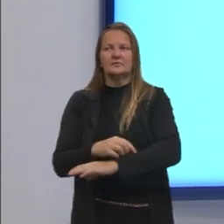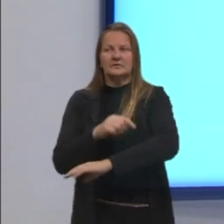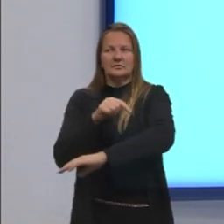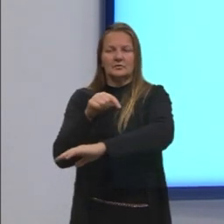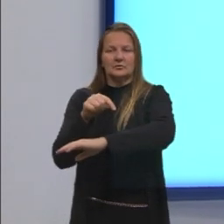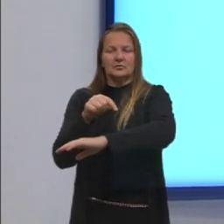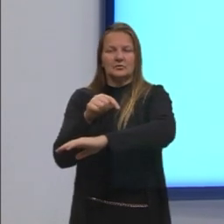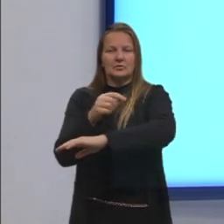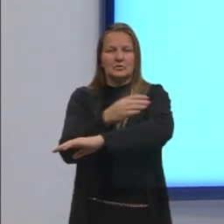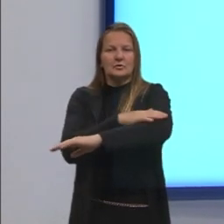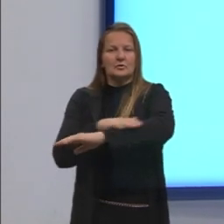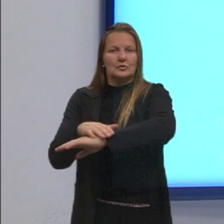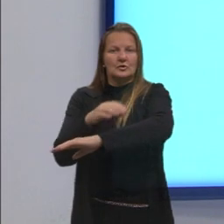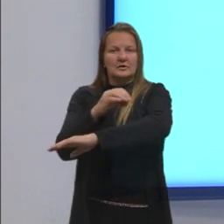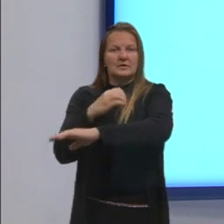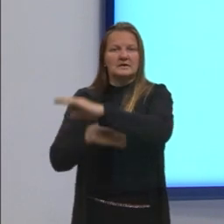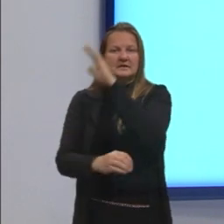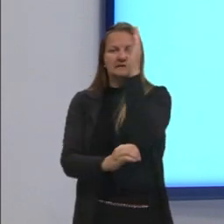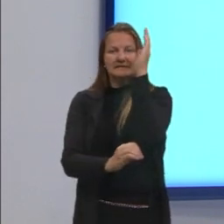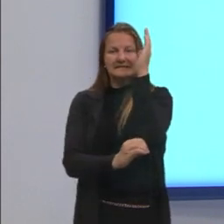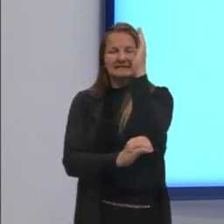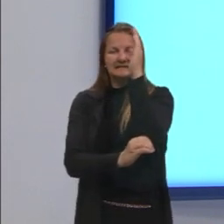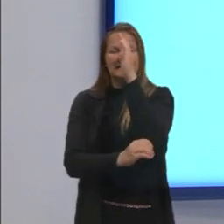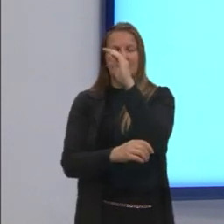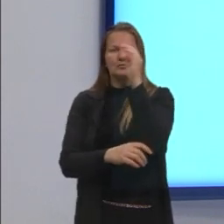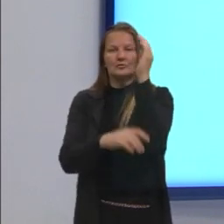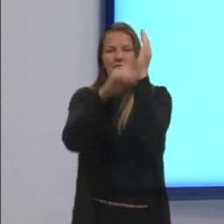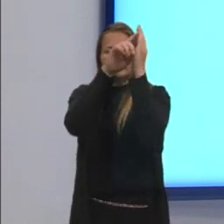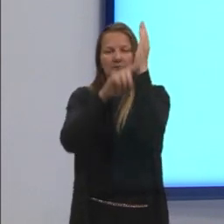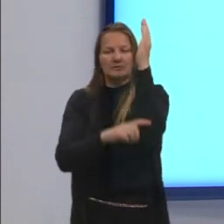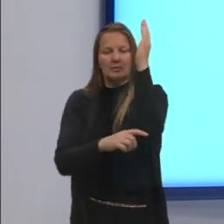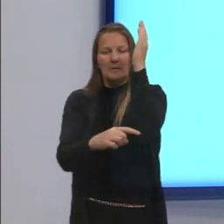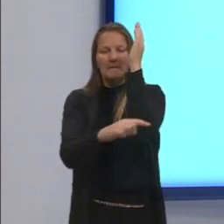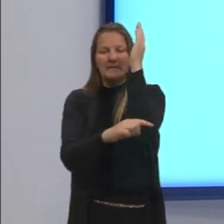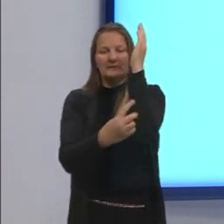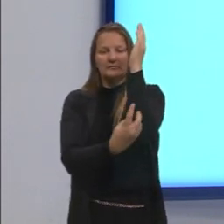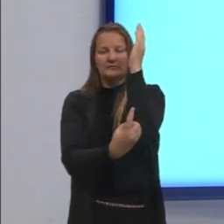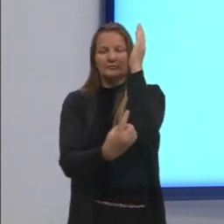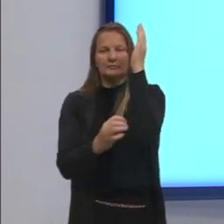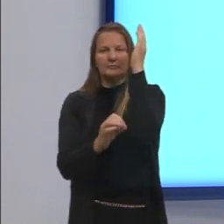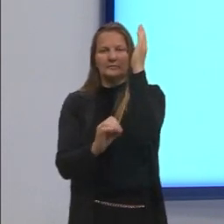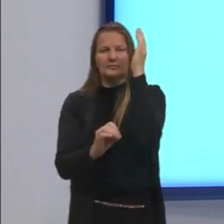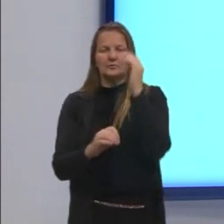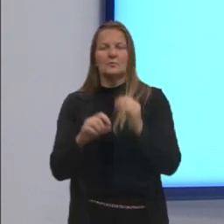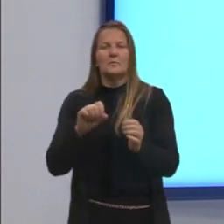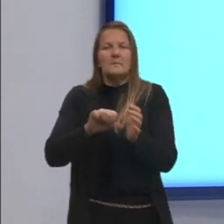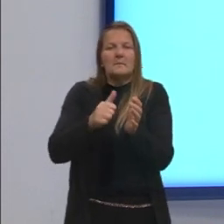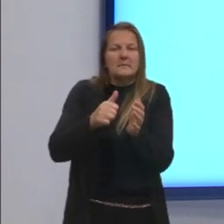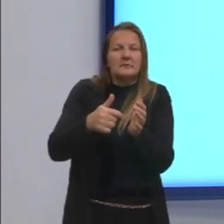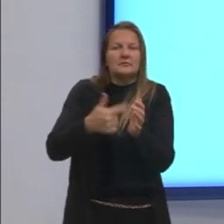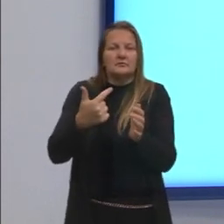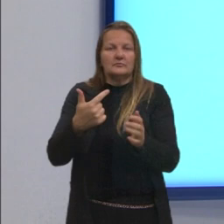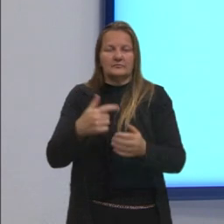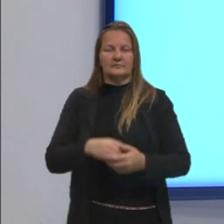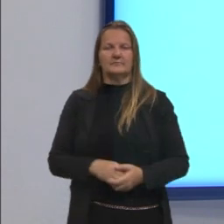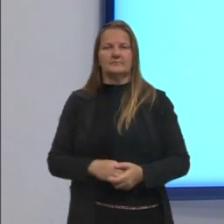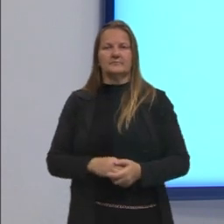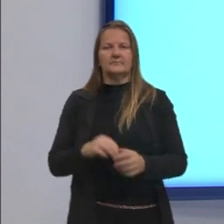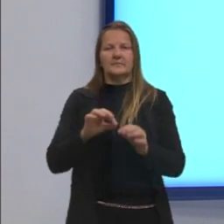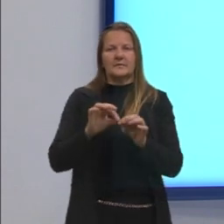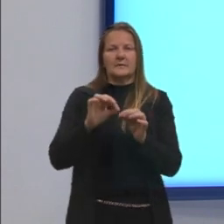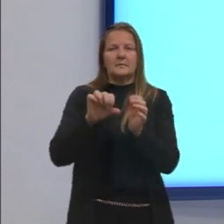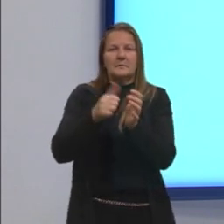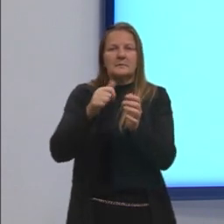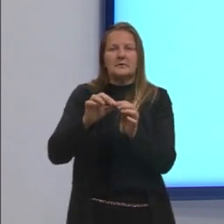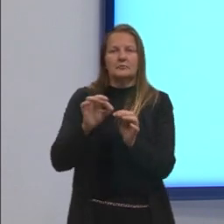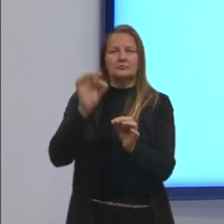Vale 0 o y Vale menos 1000 então eu vou escolher a ordem com qual eu vou trabalhar eu vou pegar esse ponto que tá mais acima